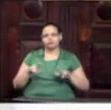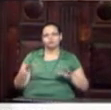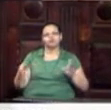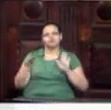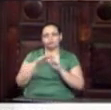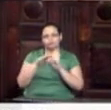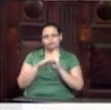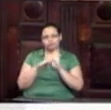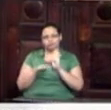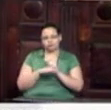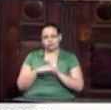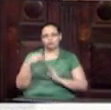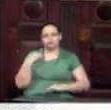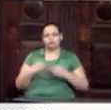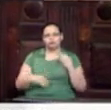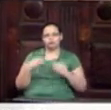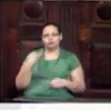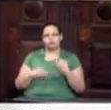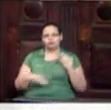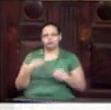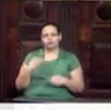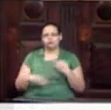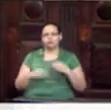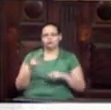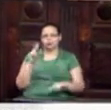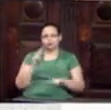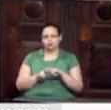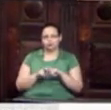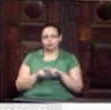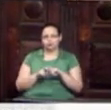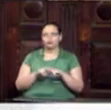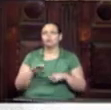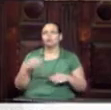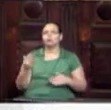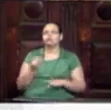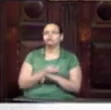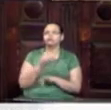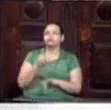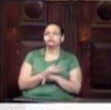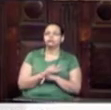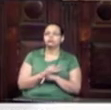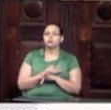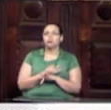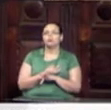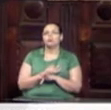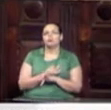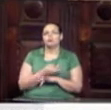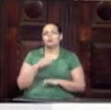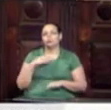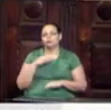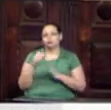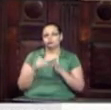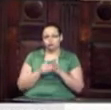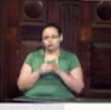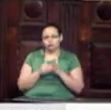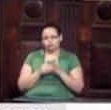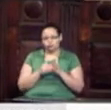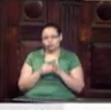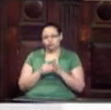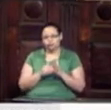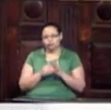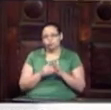que cobra do judiciário do Ministério Público as suas funções em relação aos autos de resistência, porque arquivam sistematicamente todos os autos de